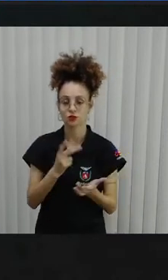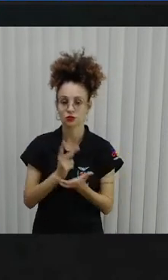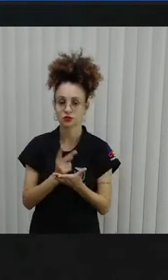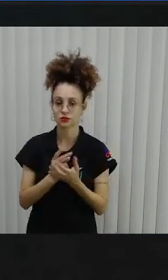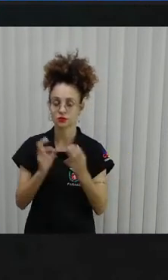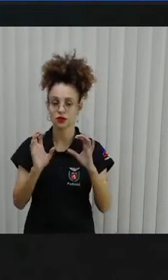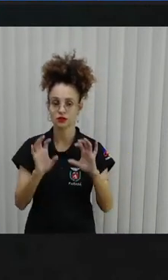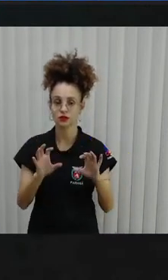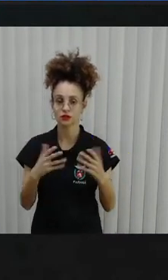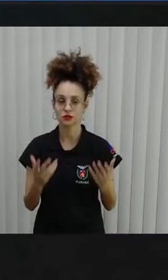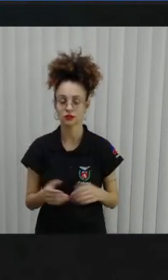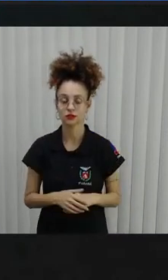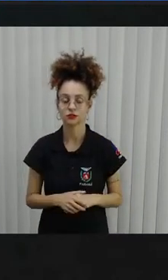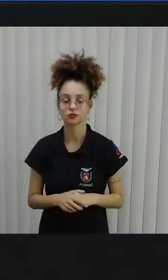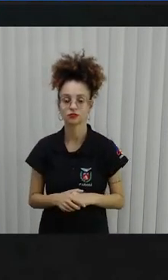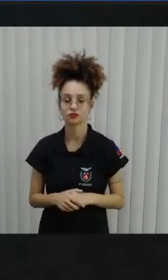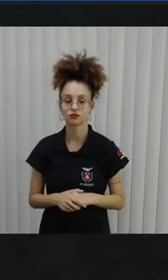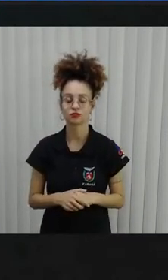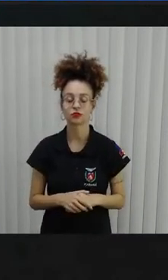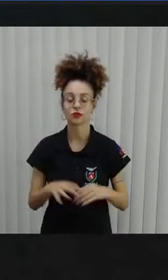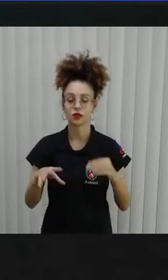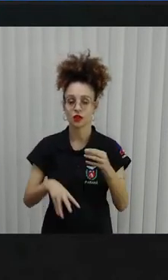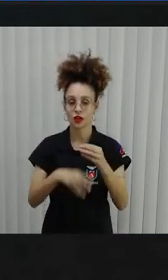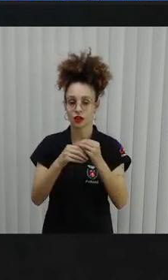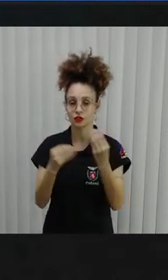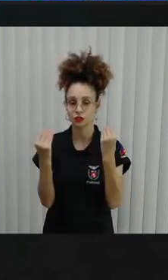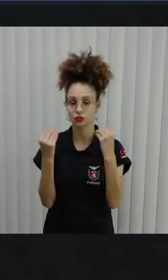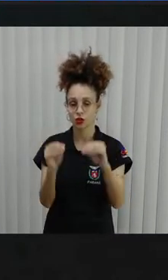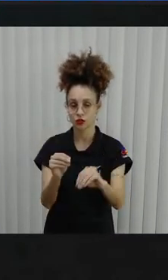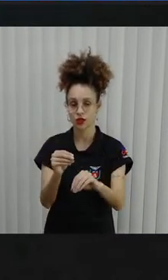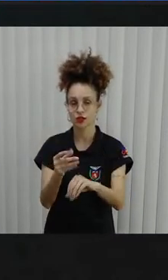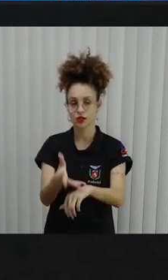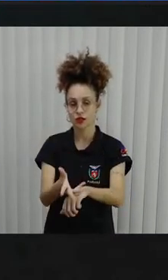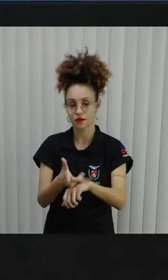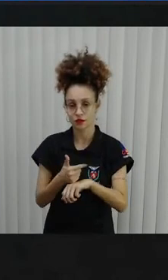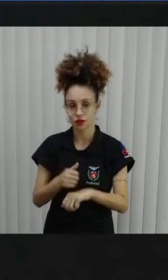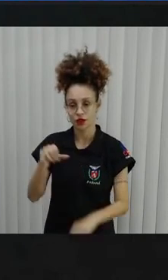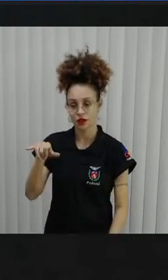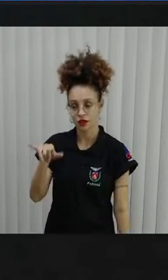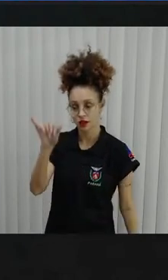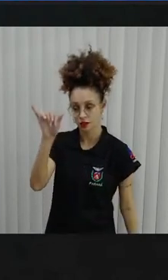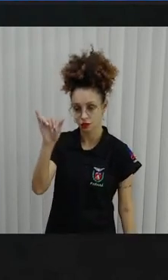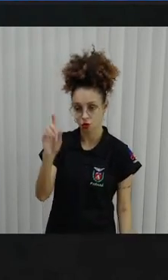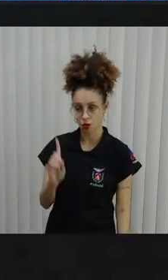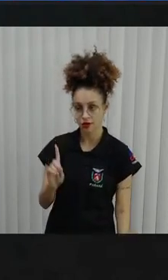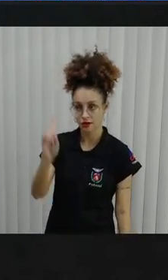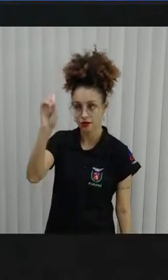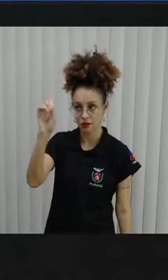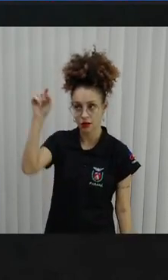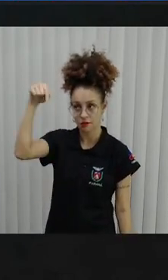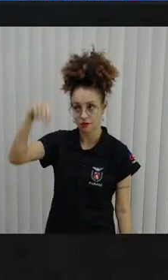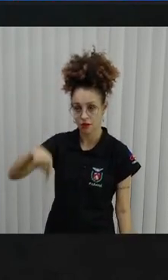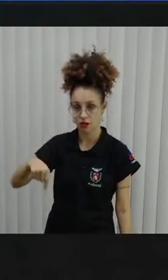assim. Então, ele vai sempre adicionar a velocidade a y, y cima e baixo, ele vai para cima.